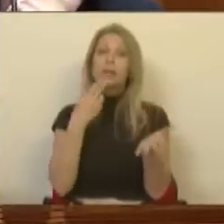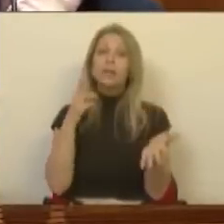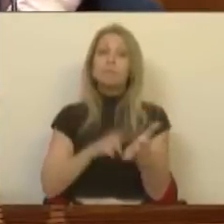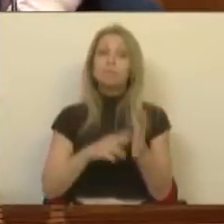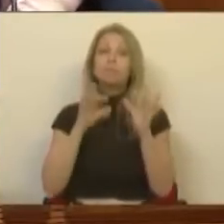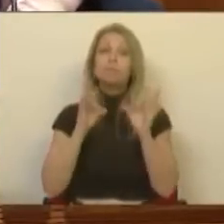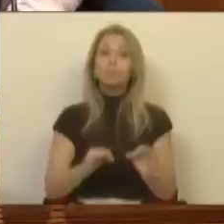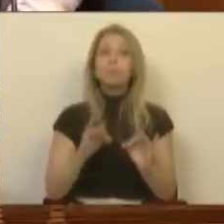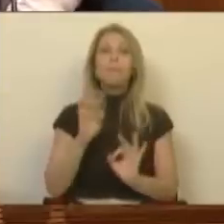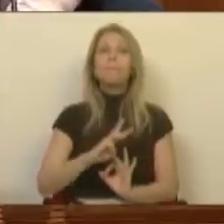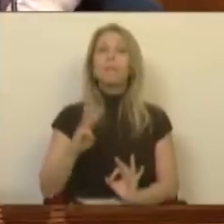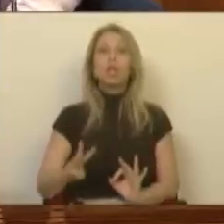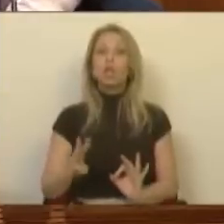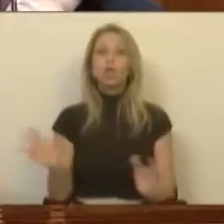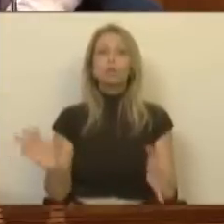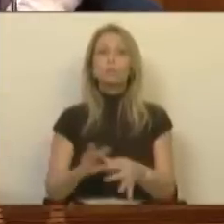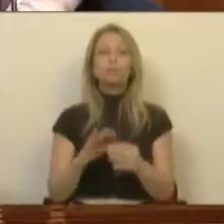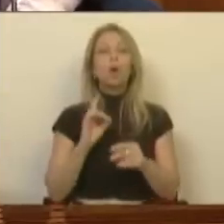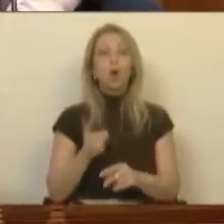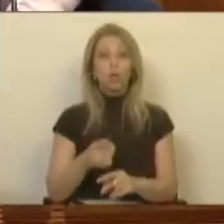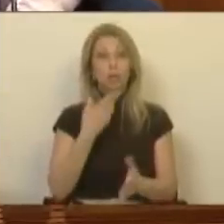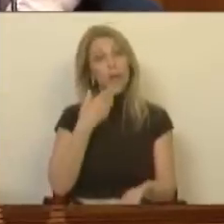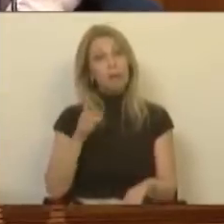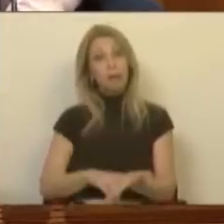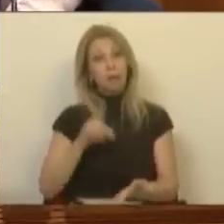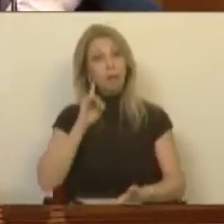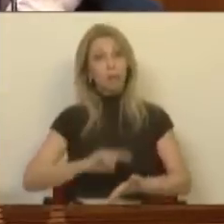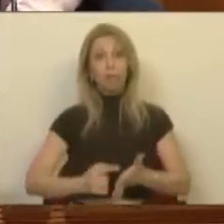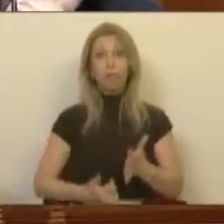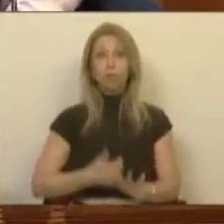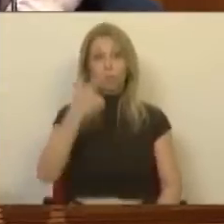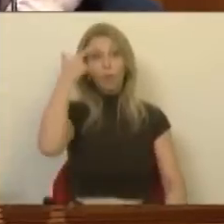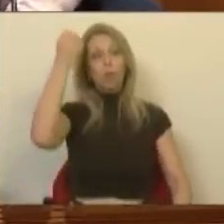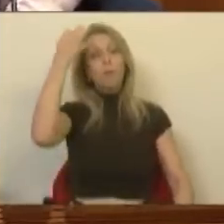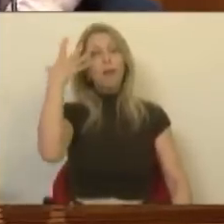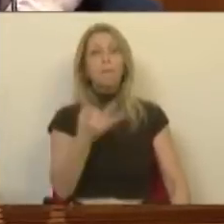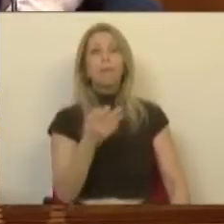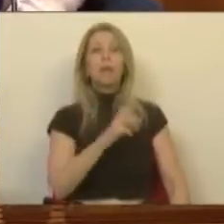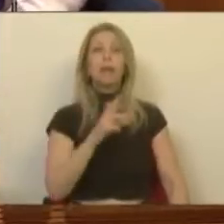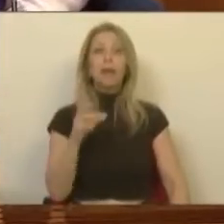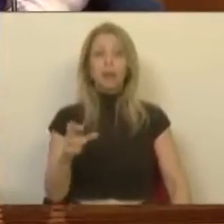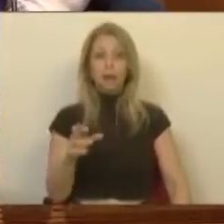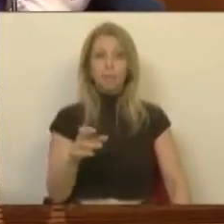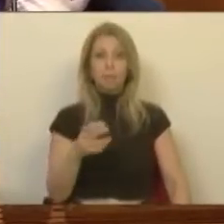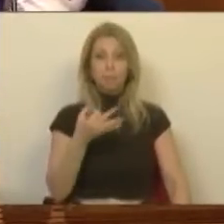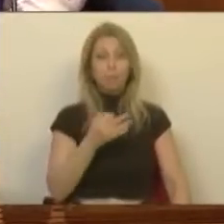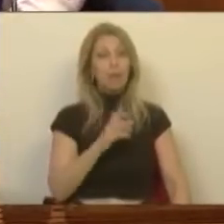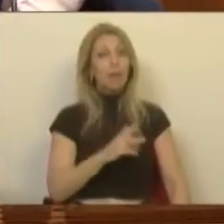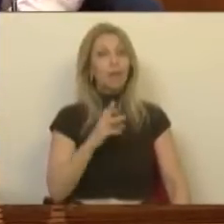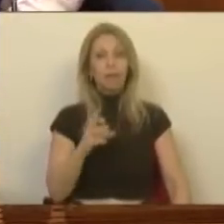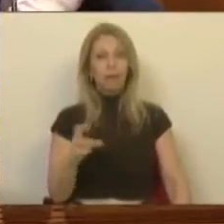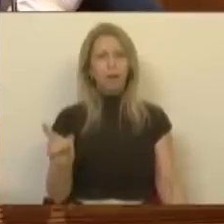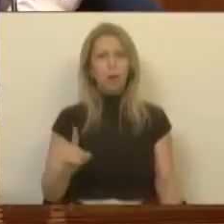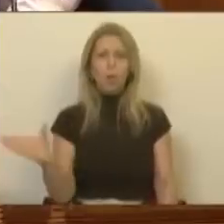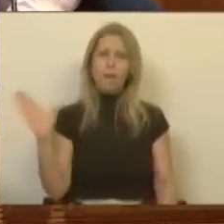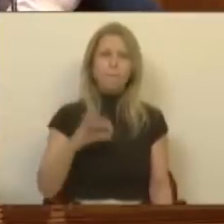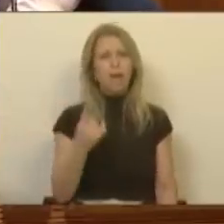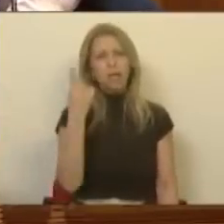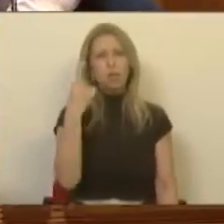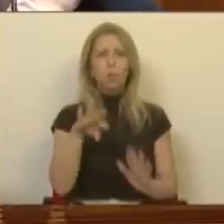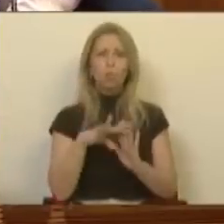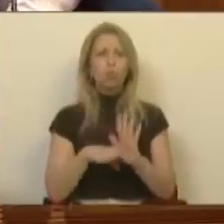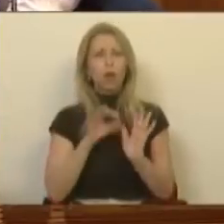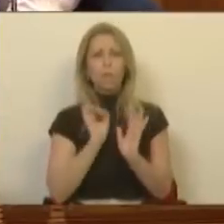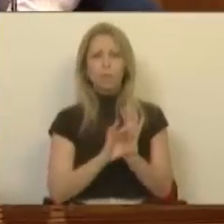esses milhões e essa é a realidade que é fundamental para compreender o PRF PR não é mais um programa